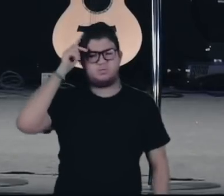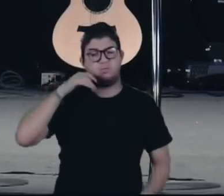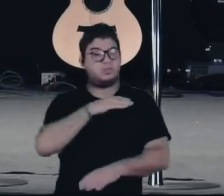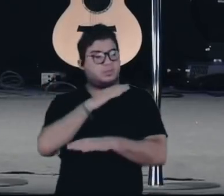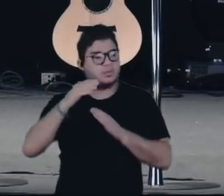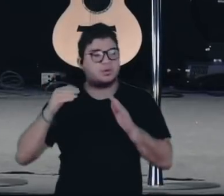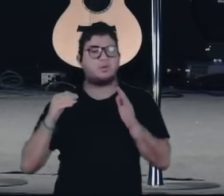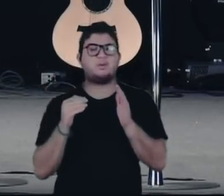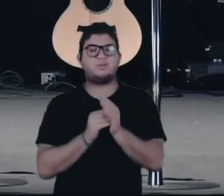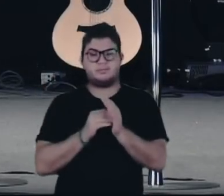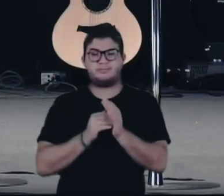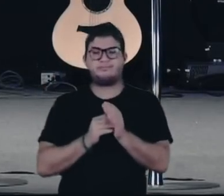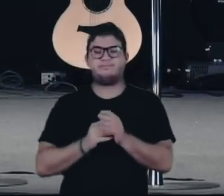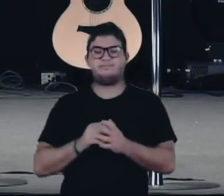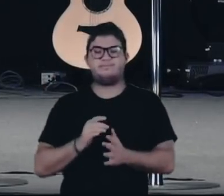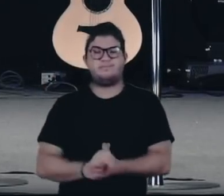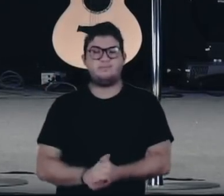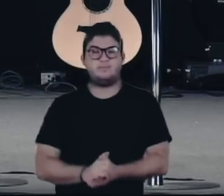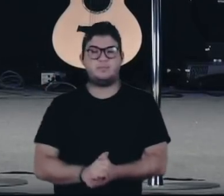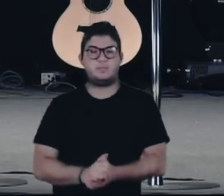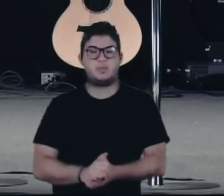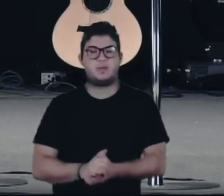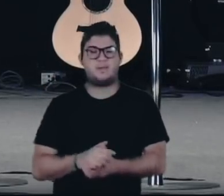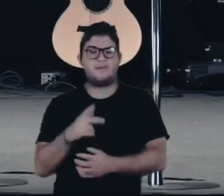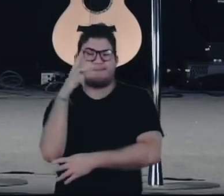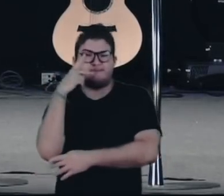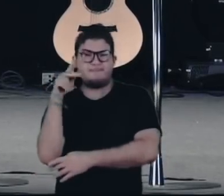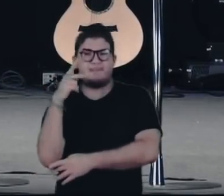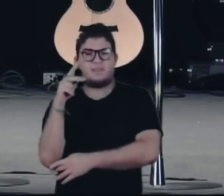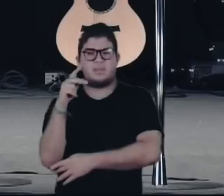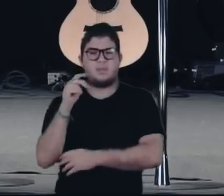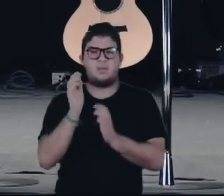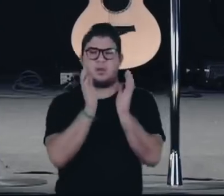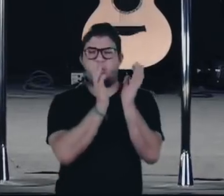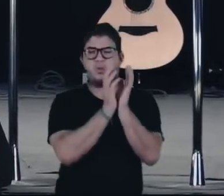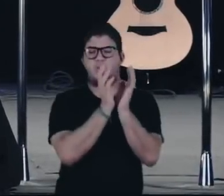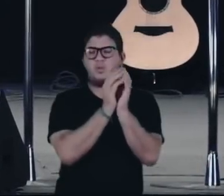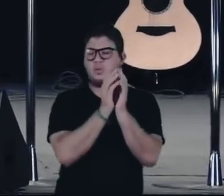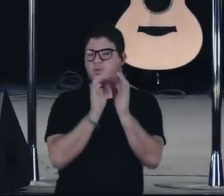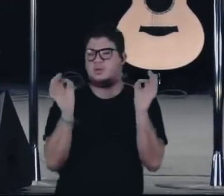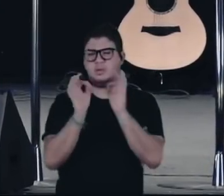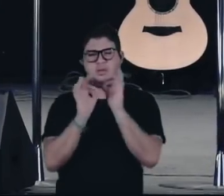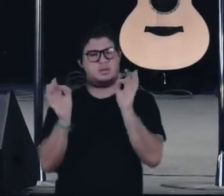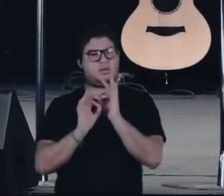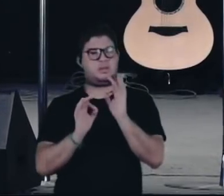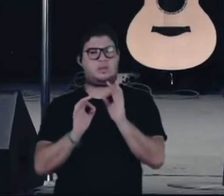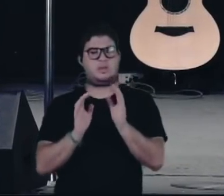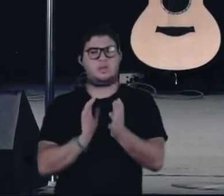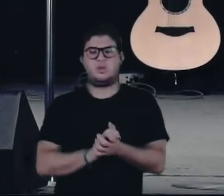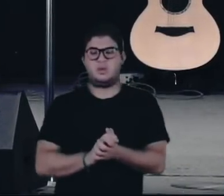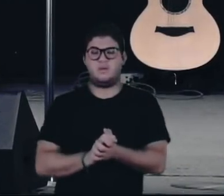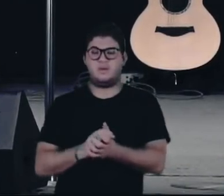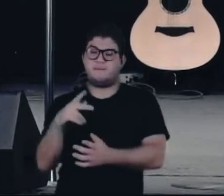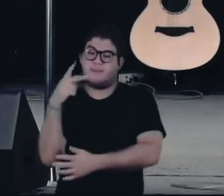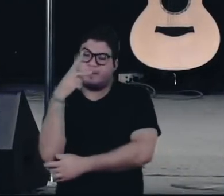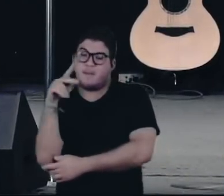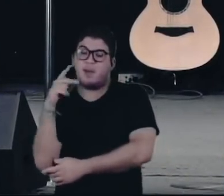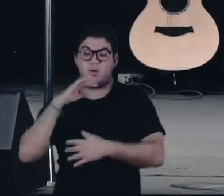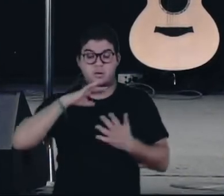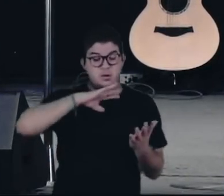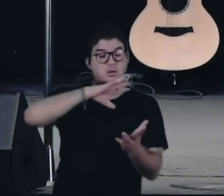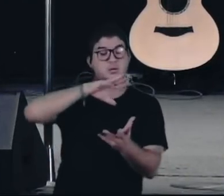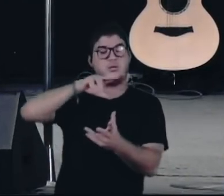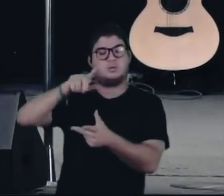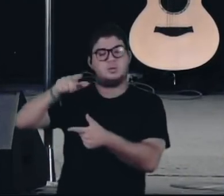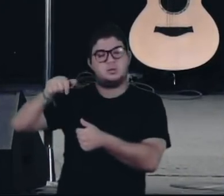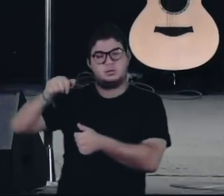todos, todos, todos, todos. Paulista, ei, não foi de Recife para Paulista, não foi de Recife para o mundo, foi de Paulista